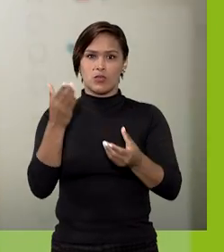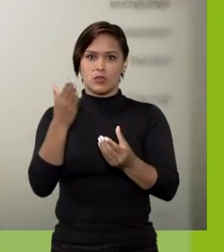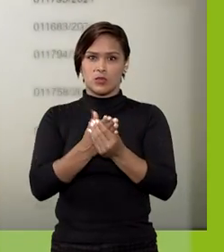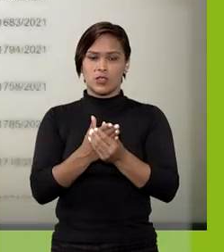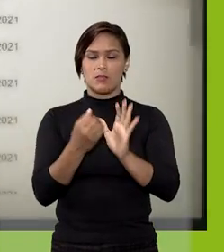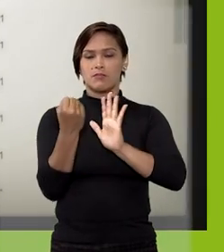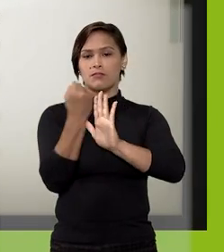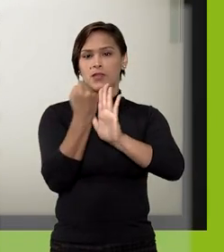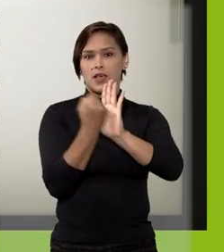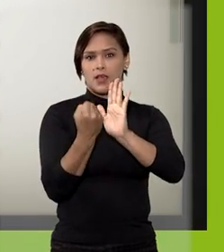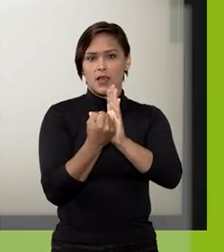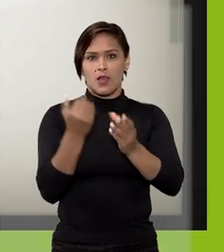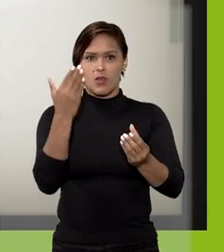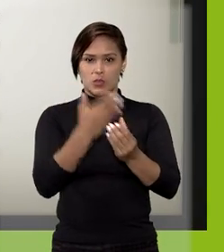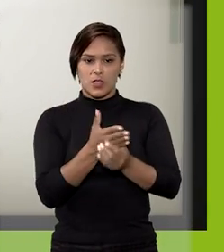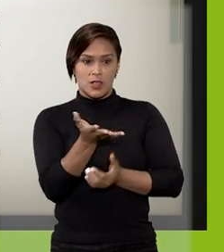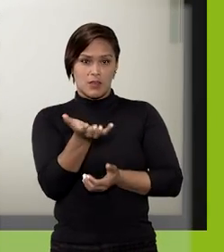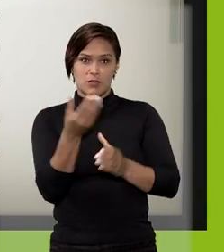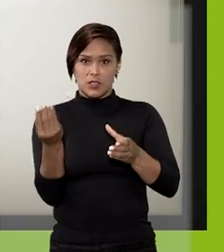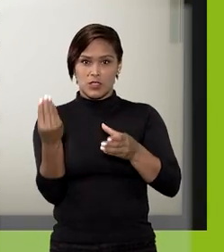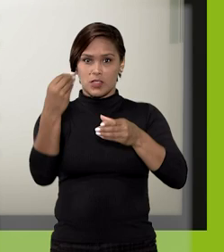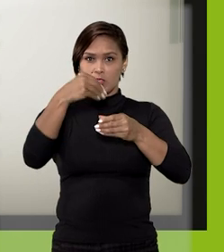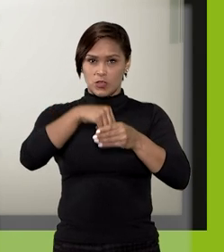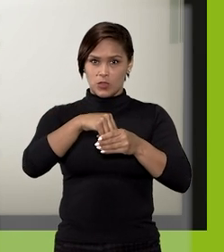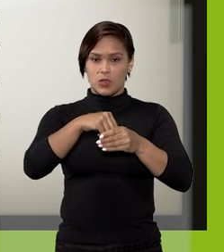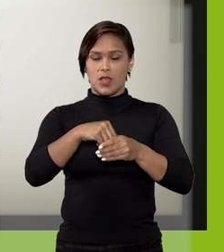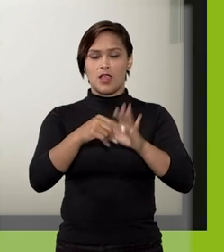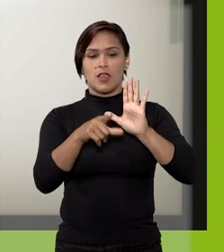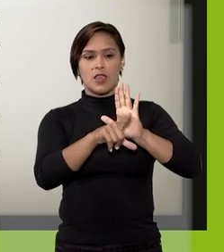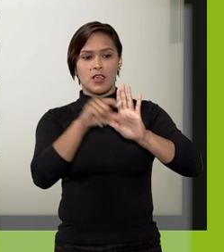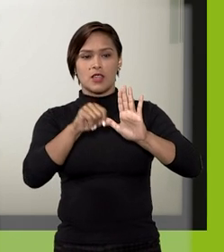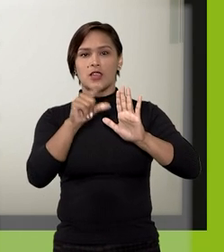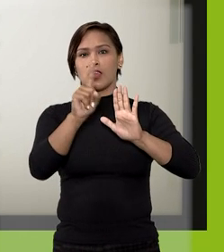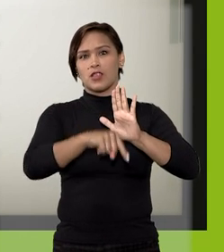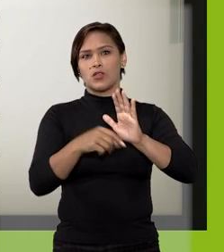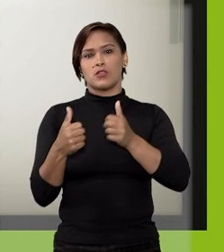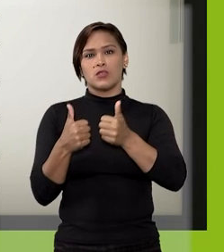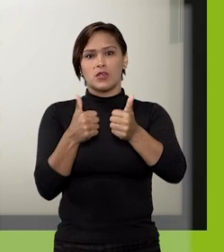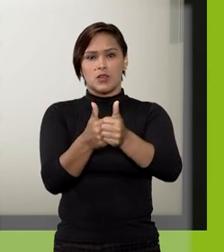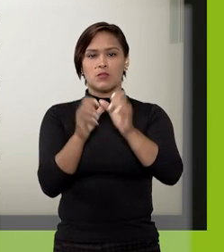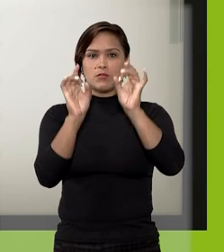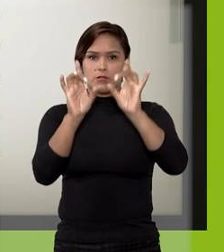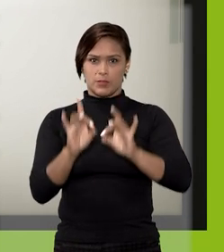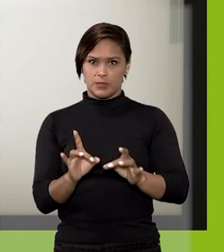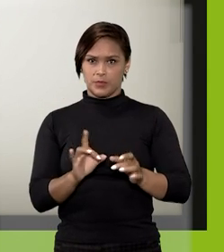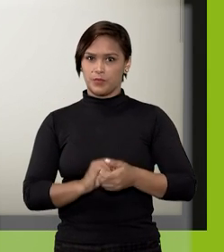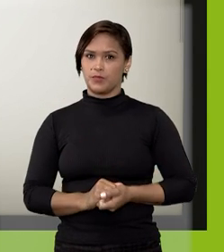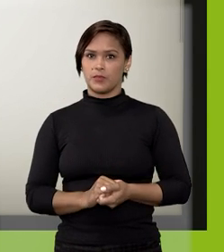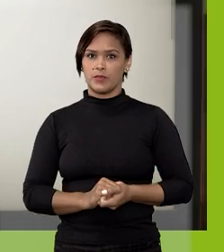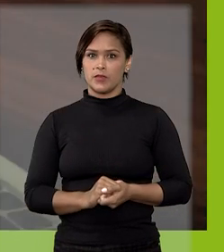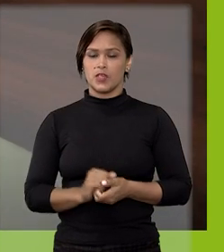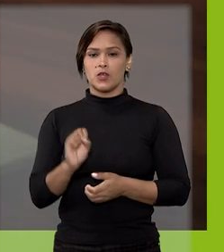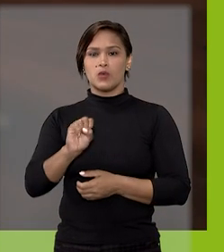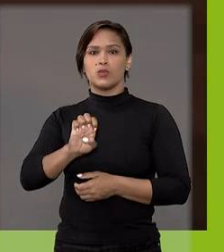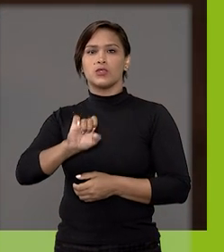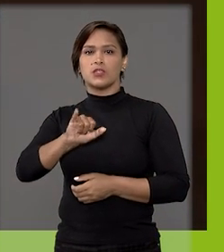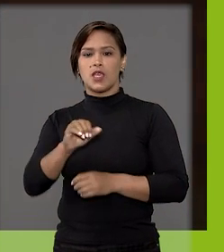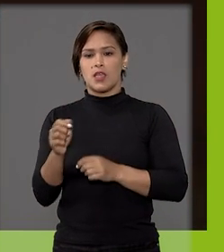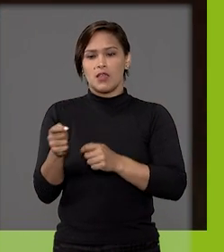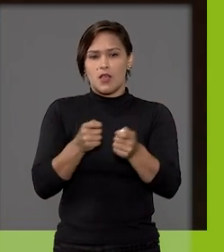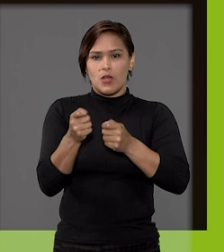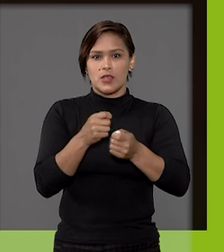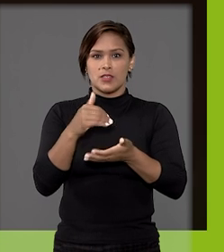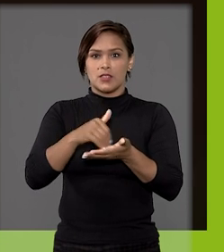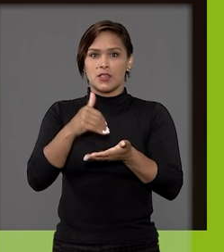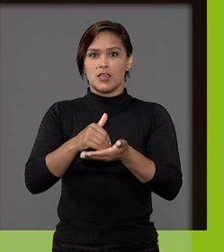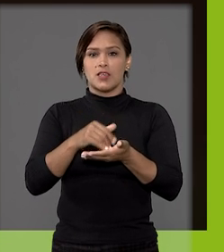processos, marcar os processos que você deseja incluir e clicar no ícone do acompanhamento especial. O SEI é gerenciado